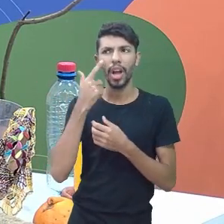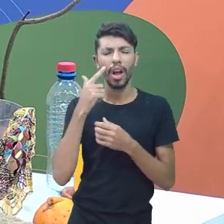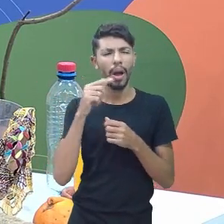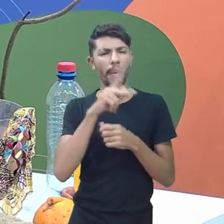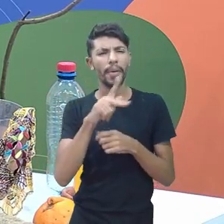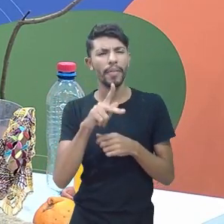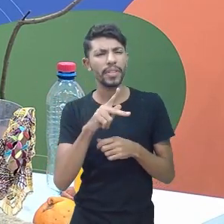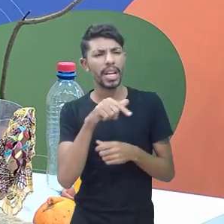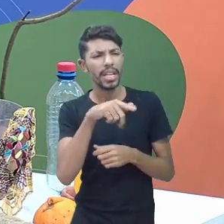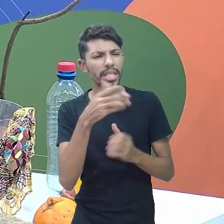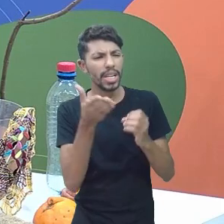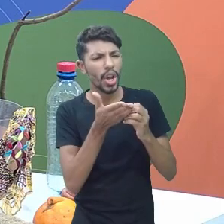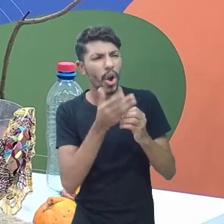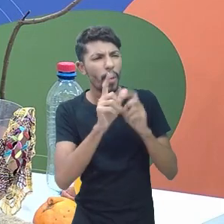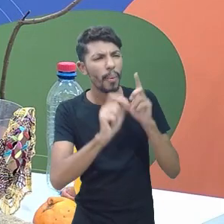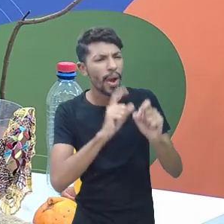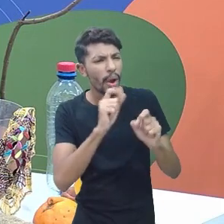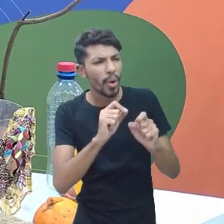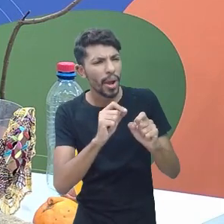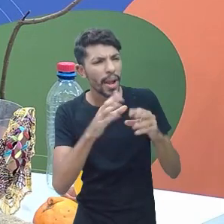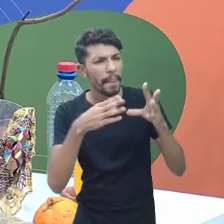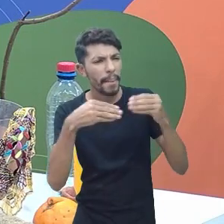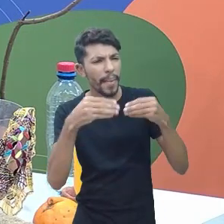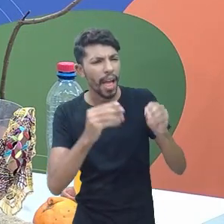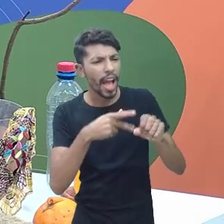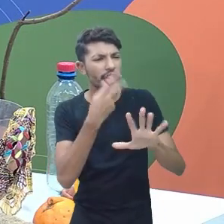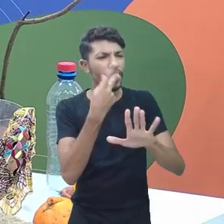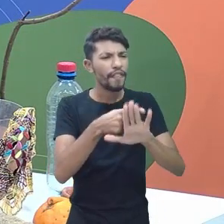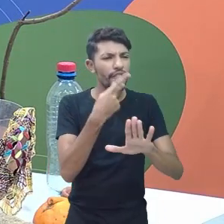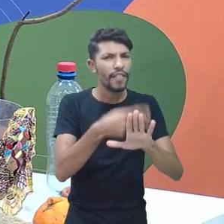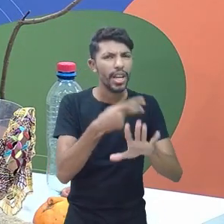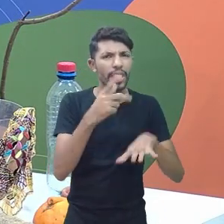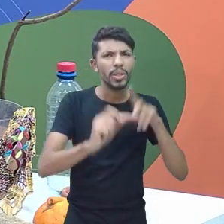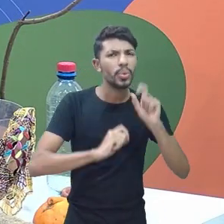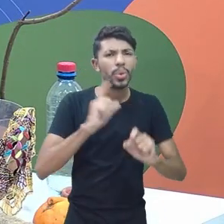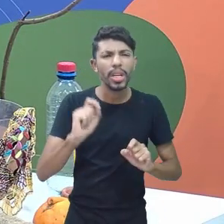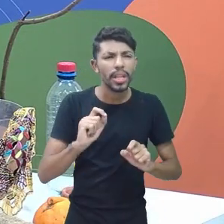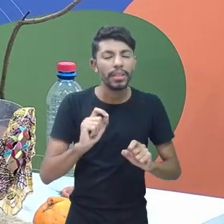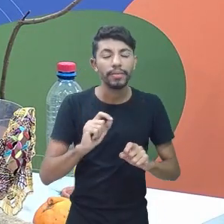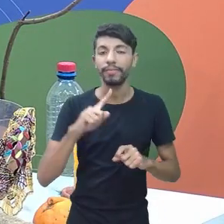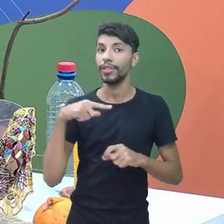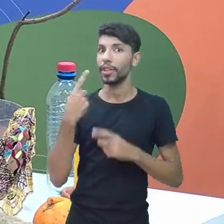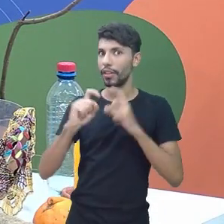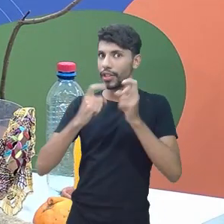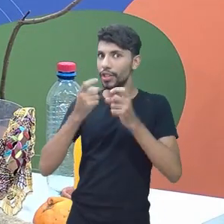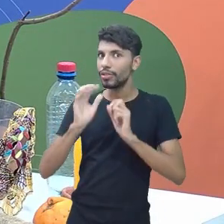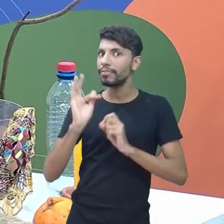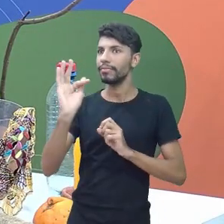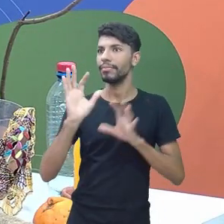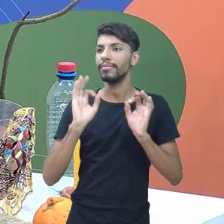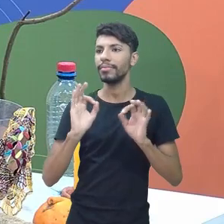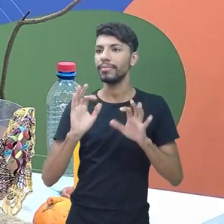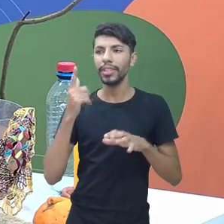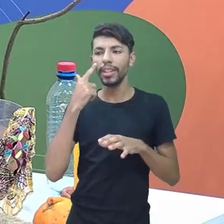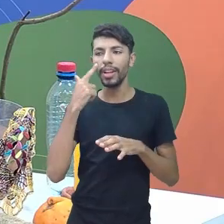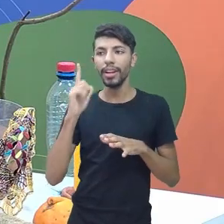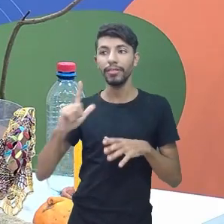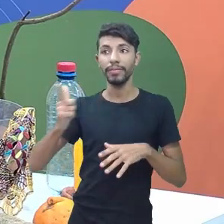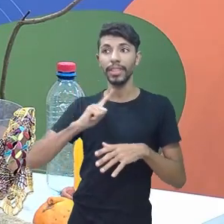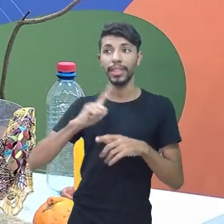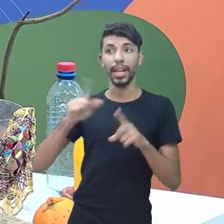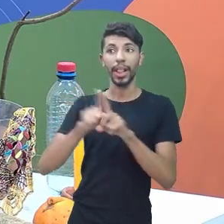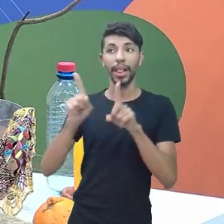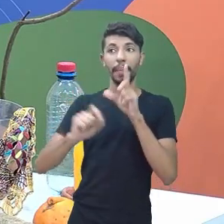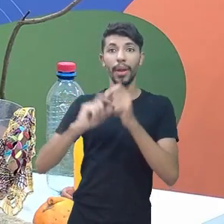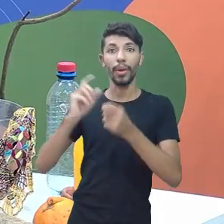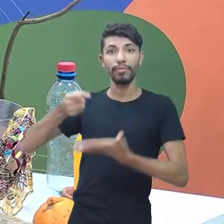plástico, né? É vidro? A gente vai conversar também sobre ele. O que é que eu tenho? Eu tenho aqui uma